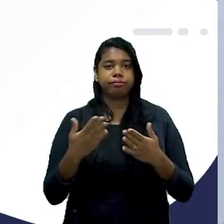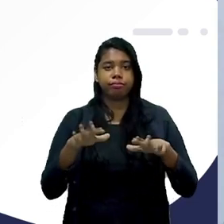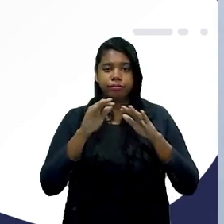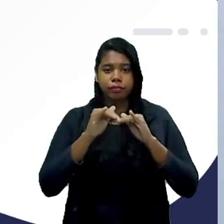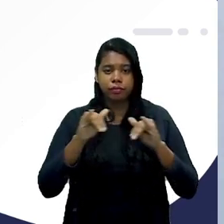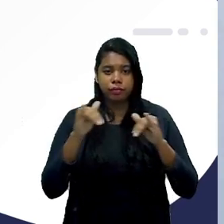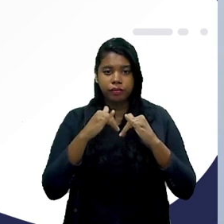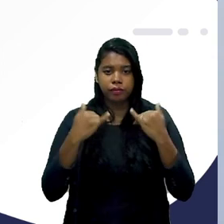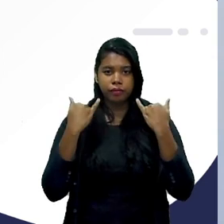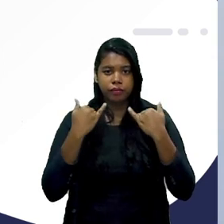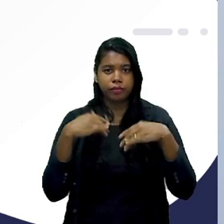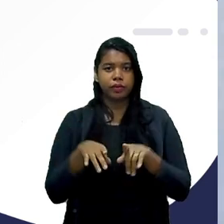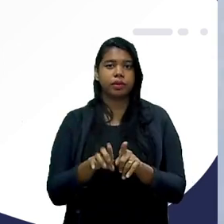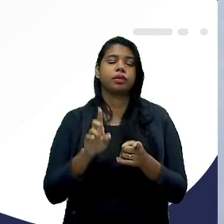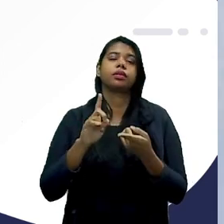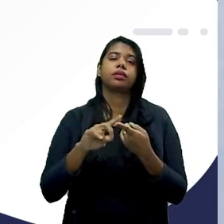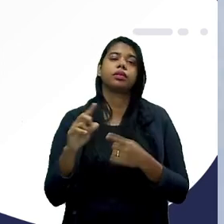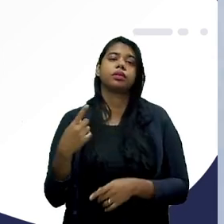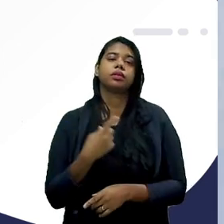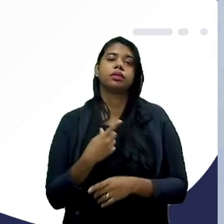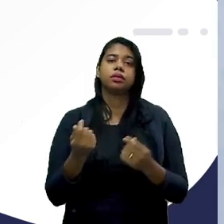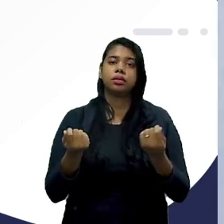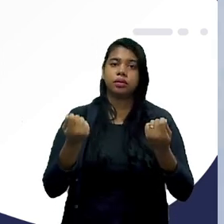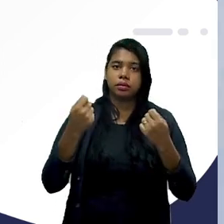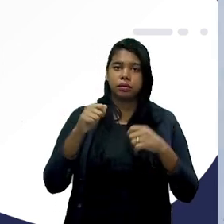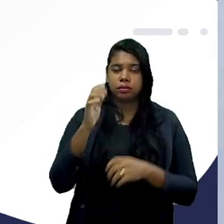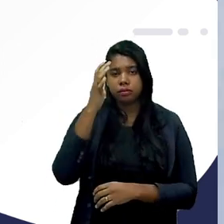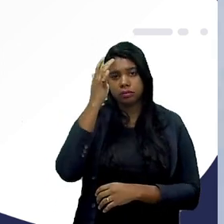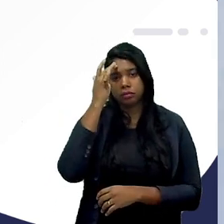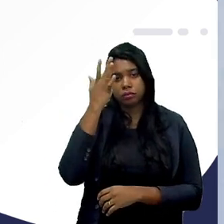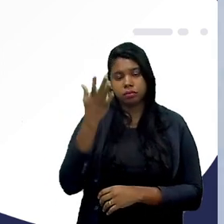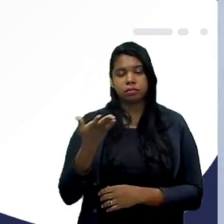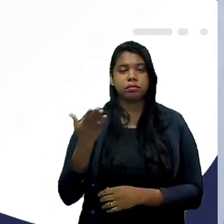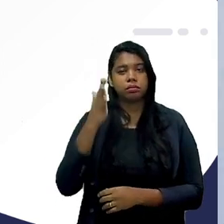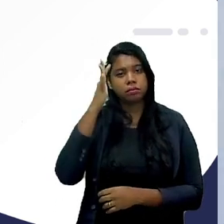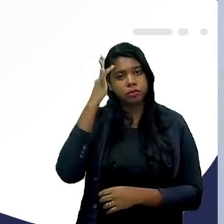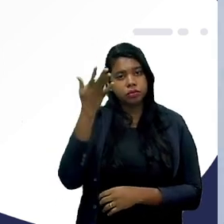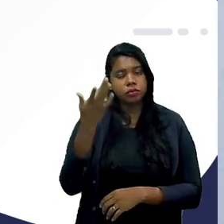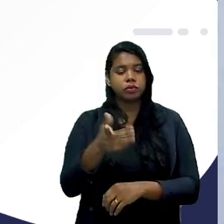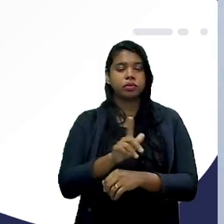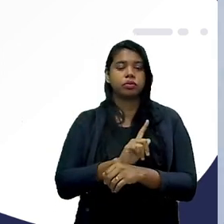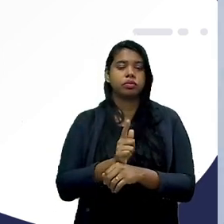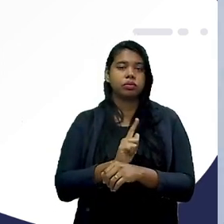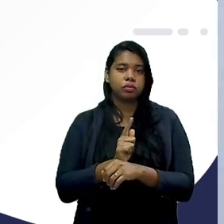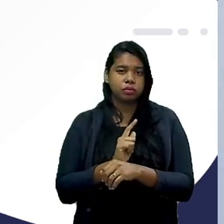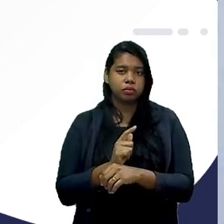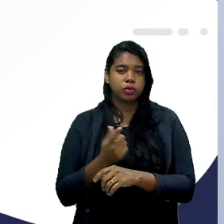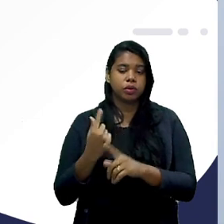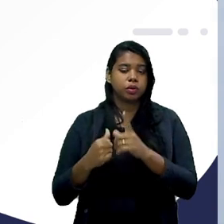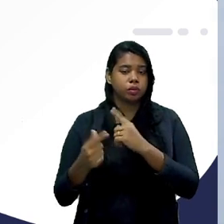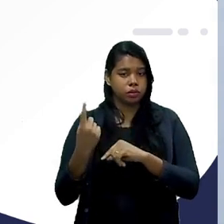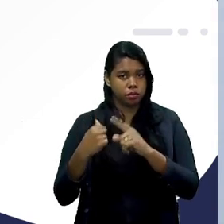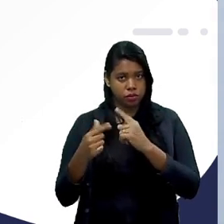informações consistentes para que possa facilitar a tomada de decisão de um gestor ou de um administrador.